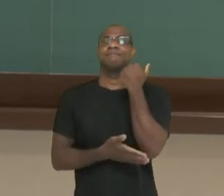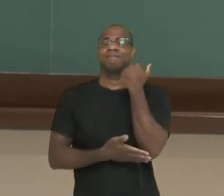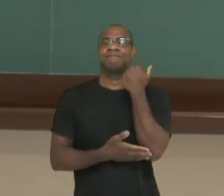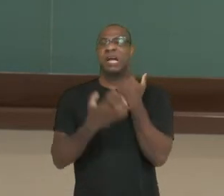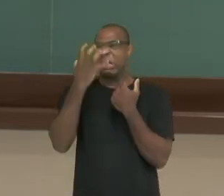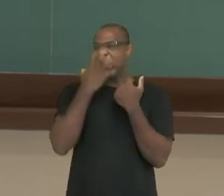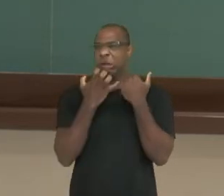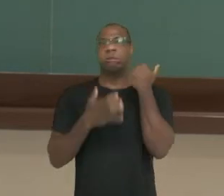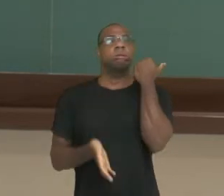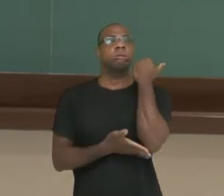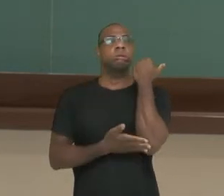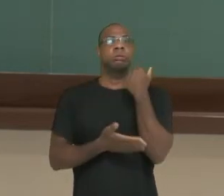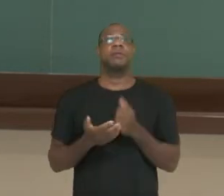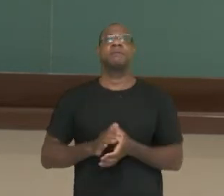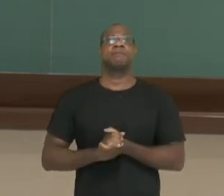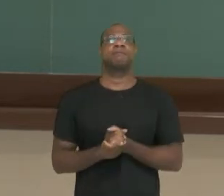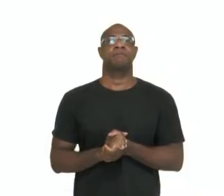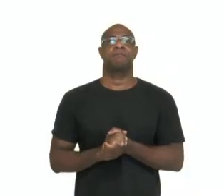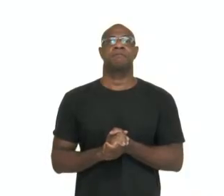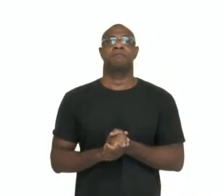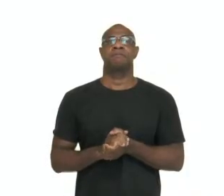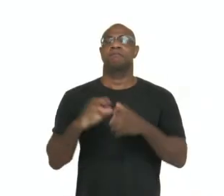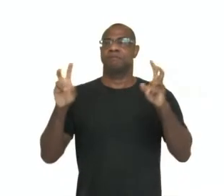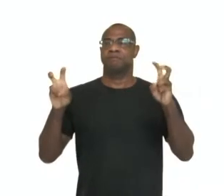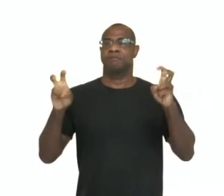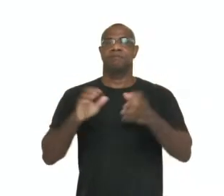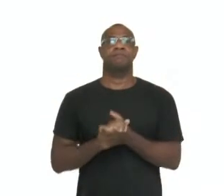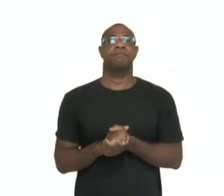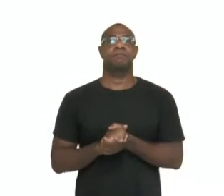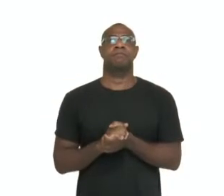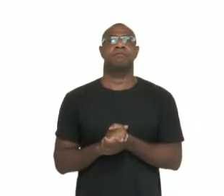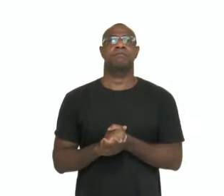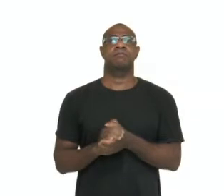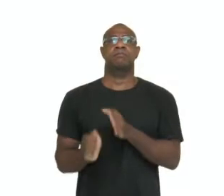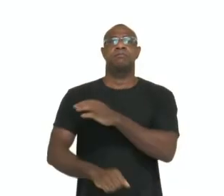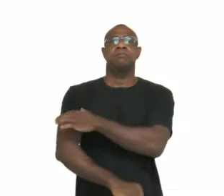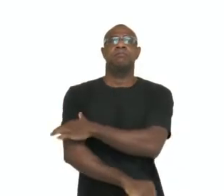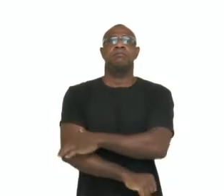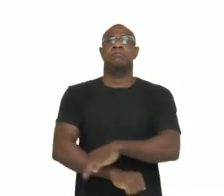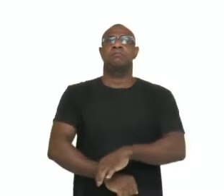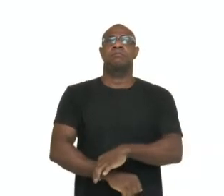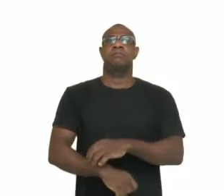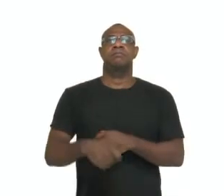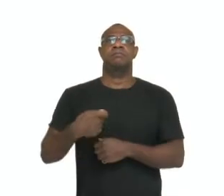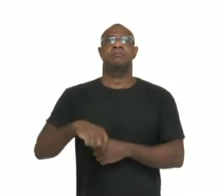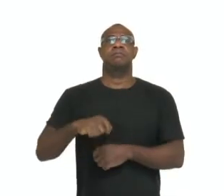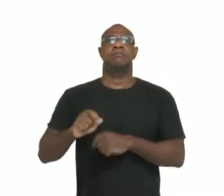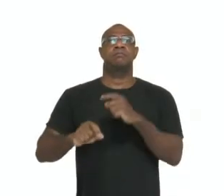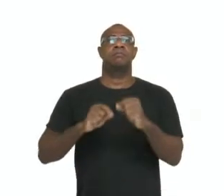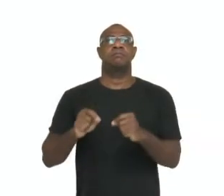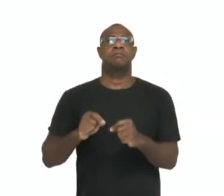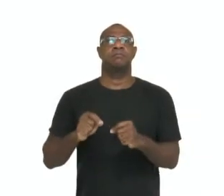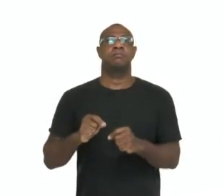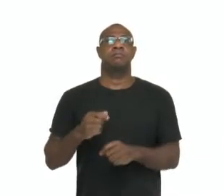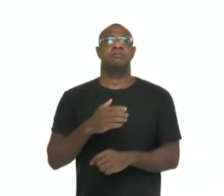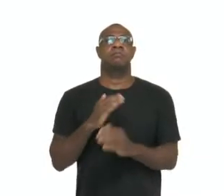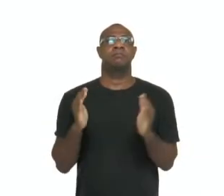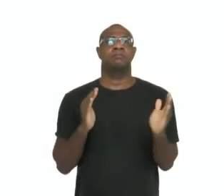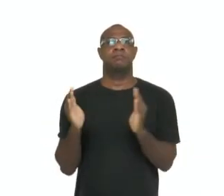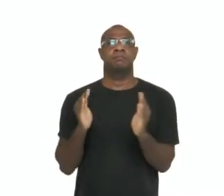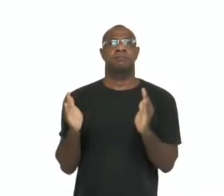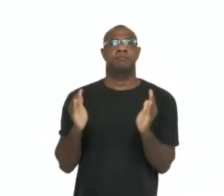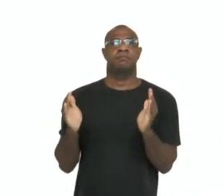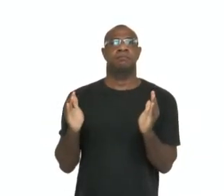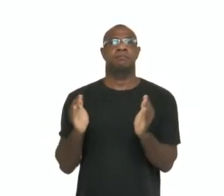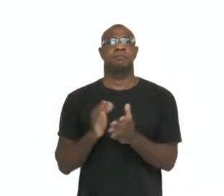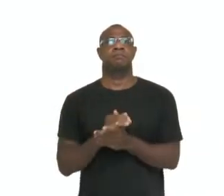ciúme. Vamos ao texto. Os braços merecem um período. Eram belos e na primeira noite em que